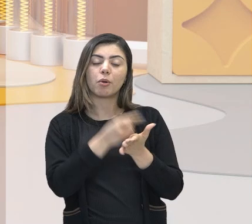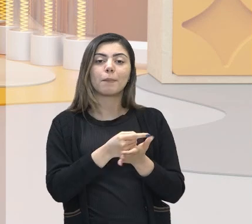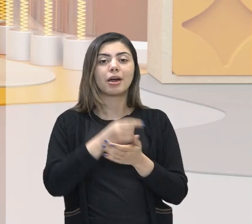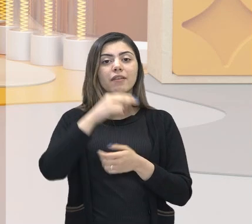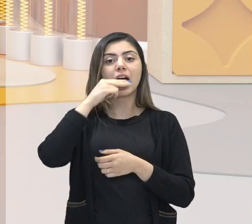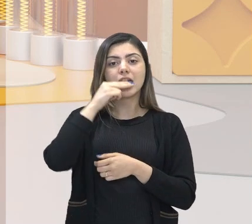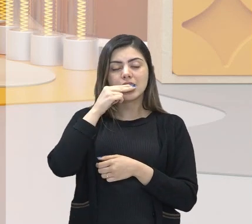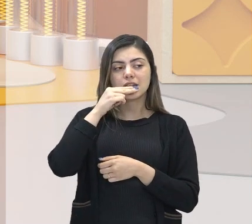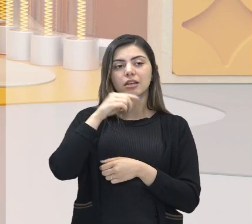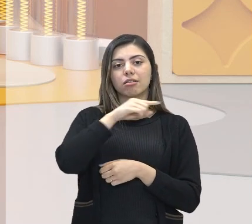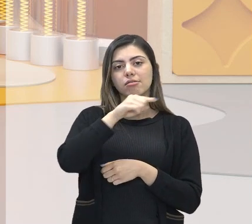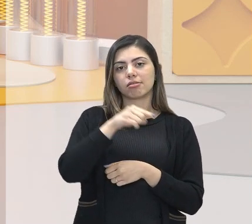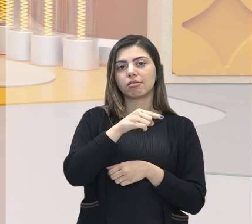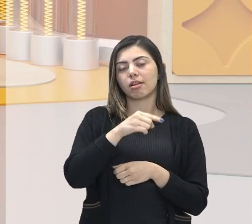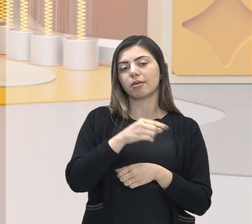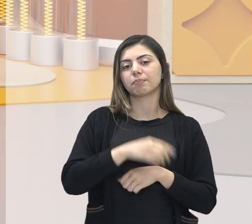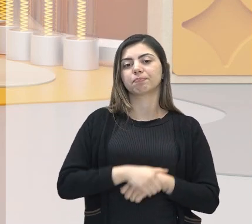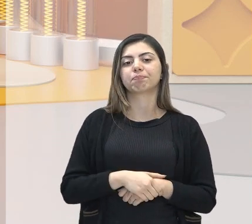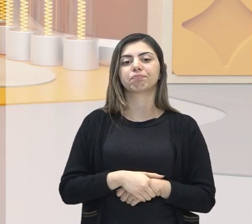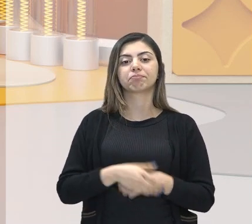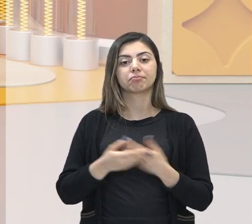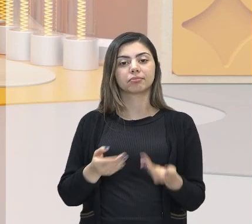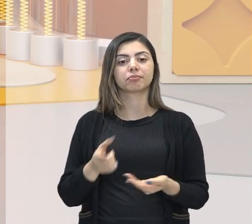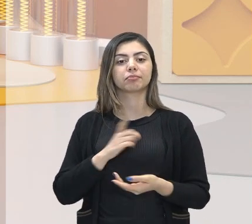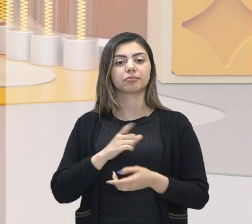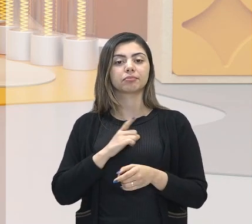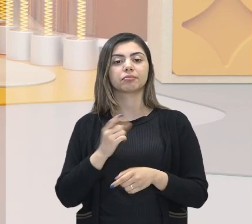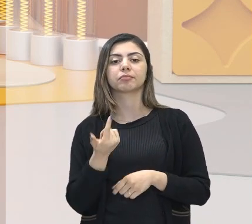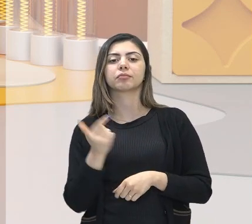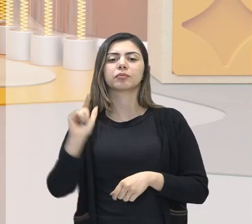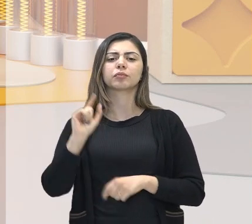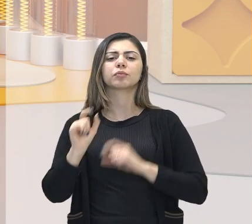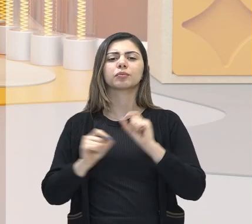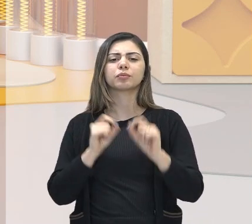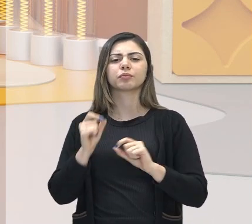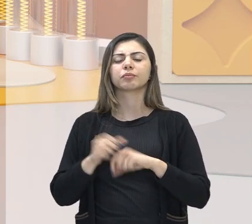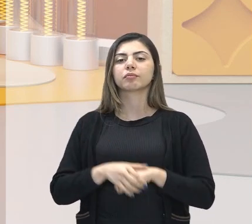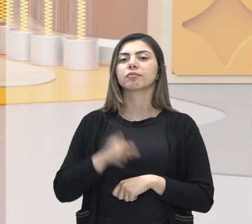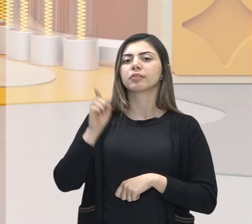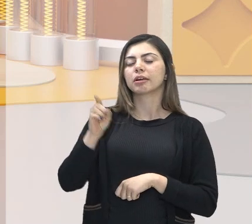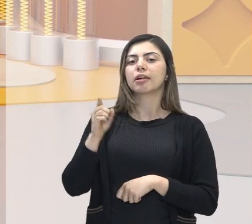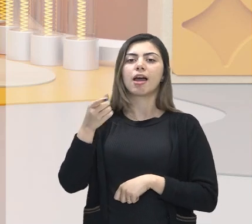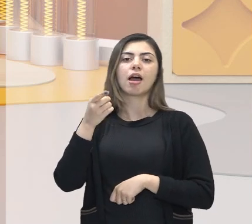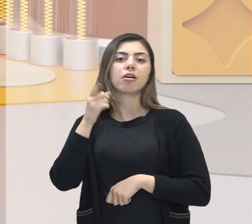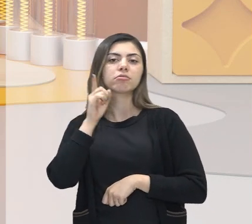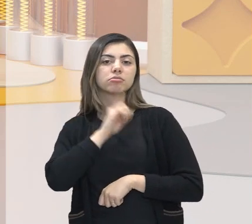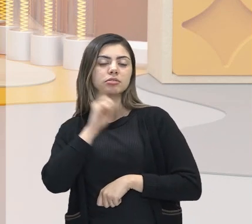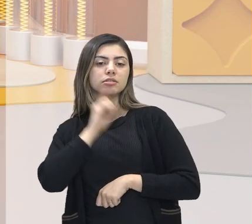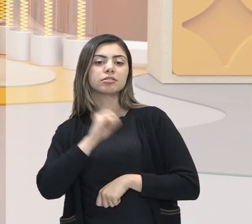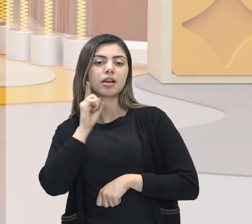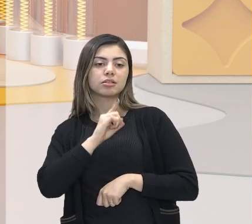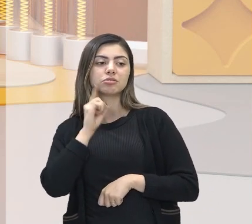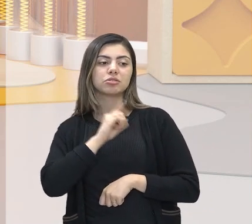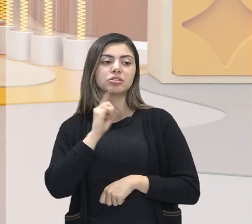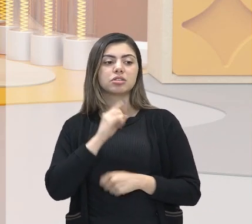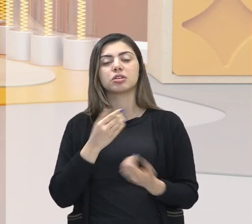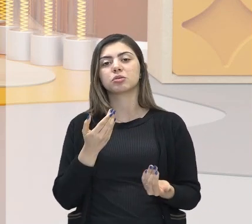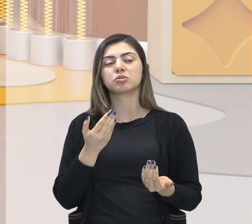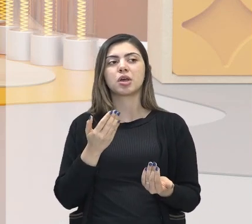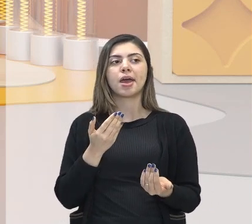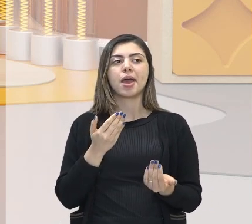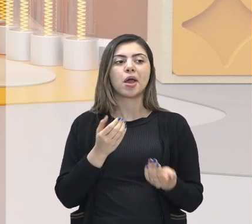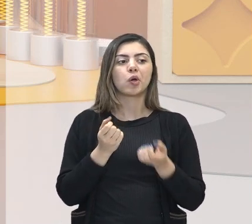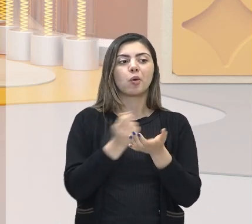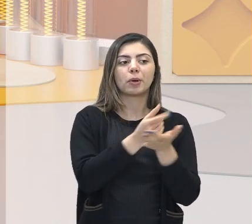Cuba. Além da questão do fim da União Soviética, tem também a questão do embargo econômico dos Estados Unidos, que também é um reflexo, né, do